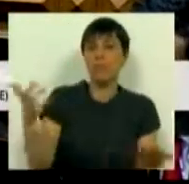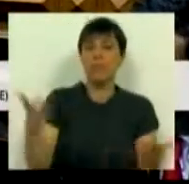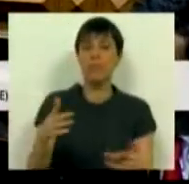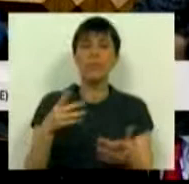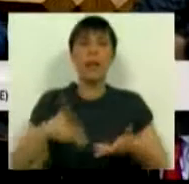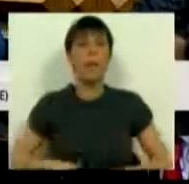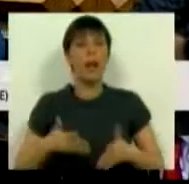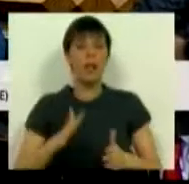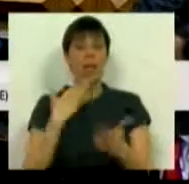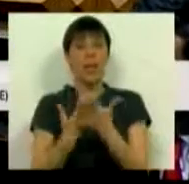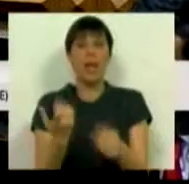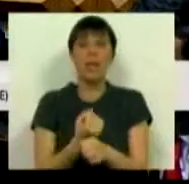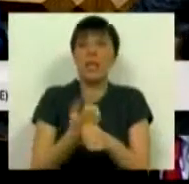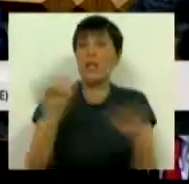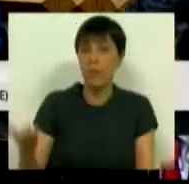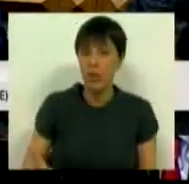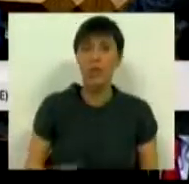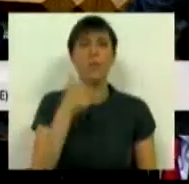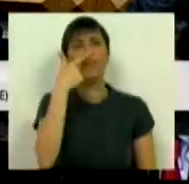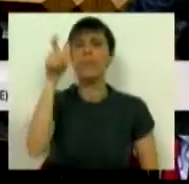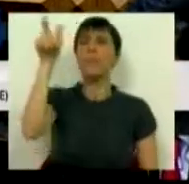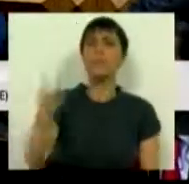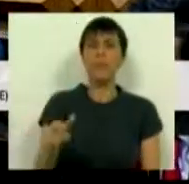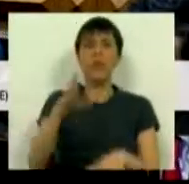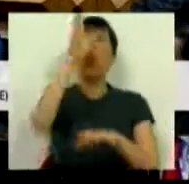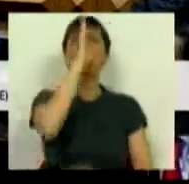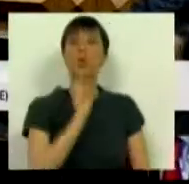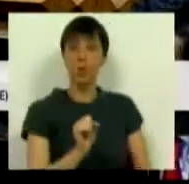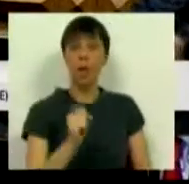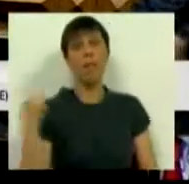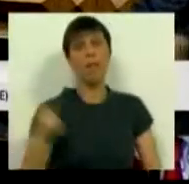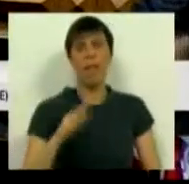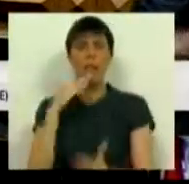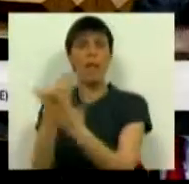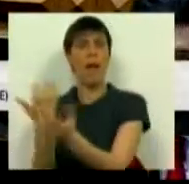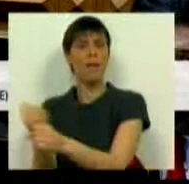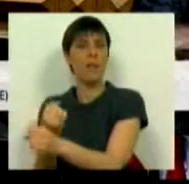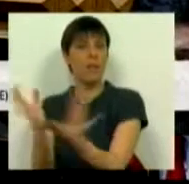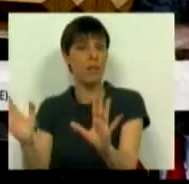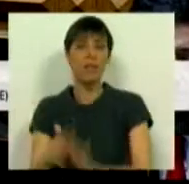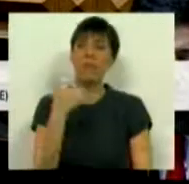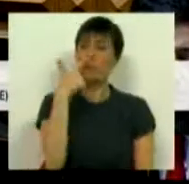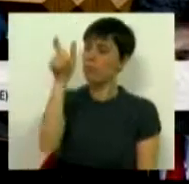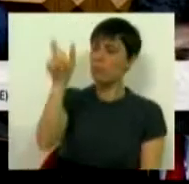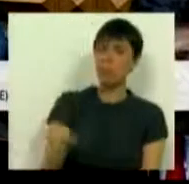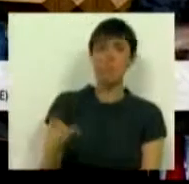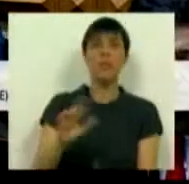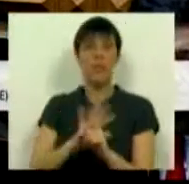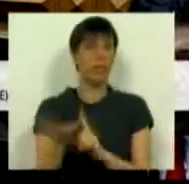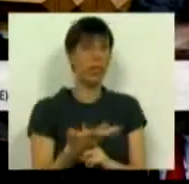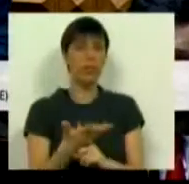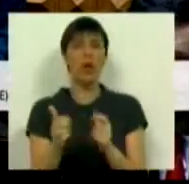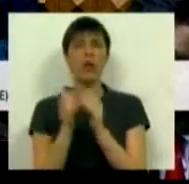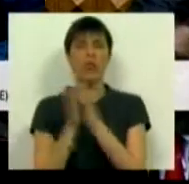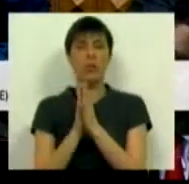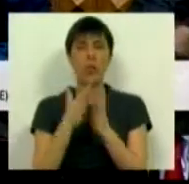a quem a maternidade presta serviços. O cidadão a quem o Estado deve prestar serviços. O cidadão que é cercado